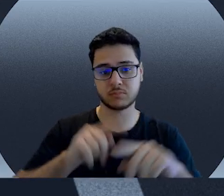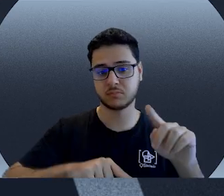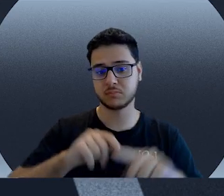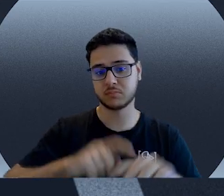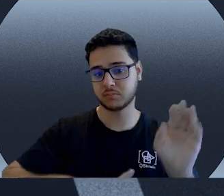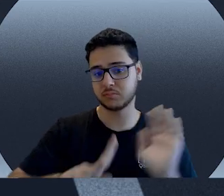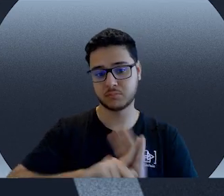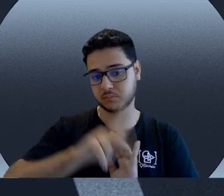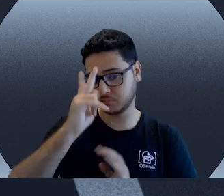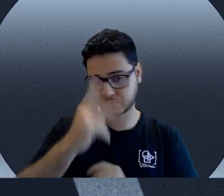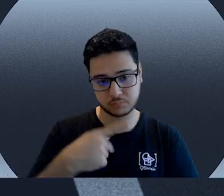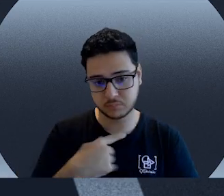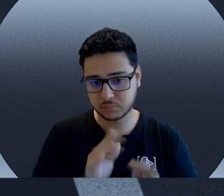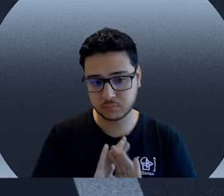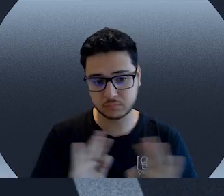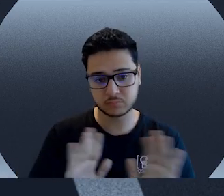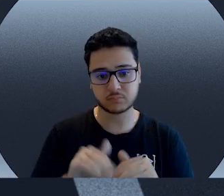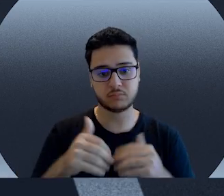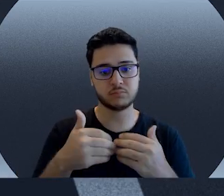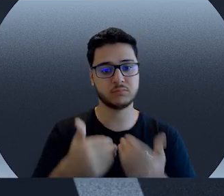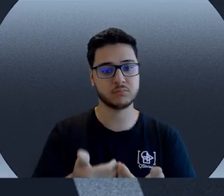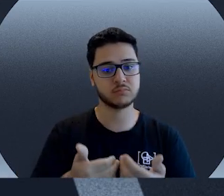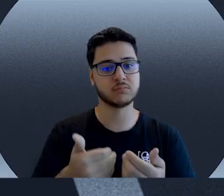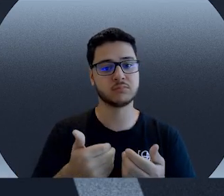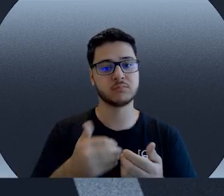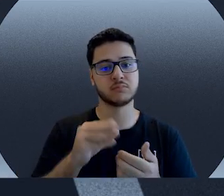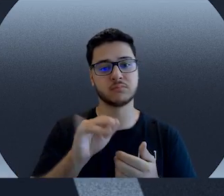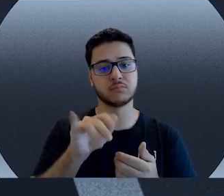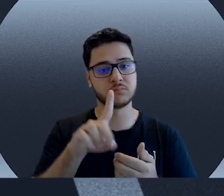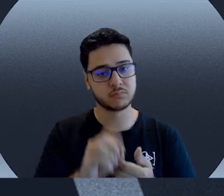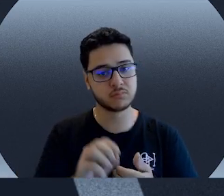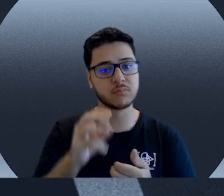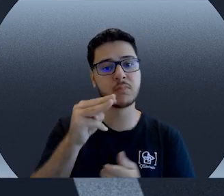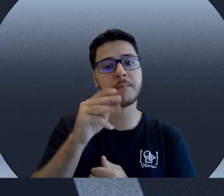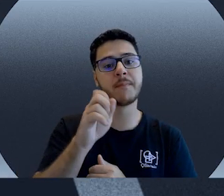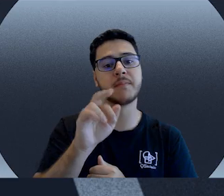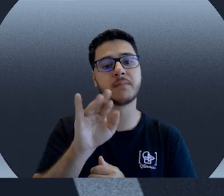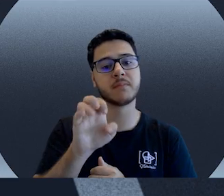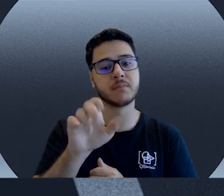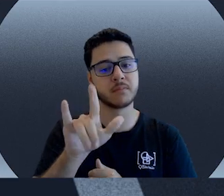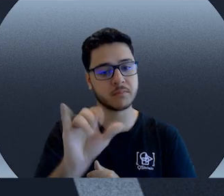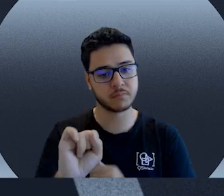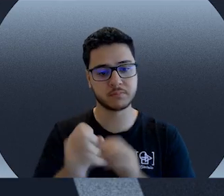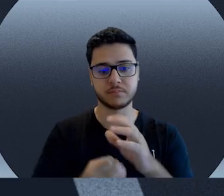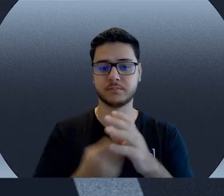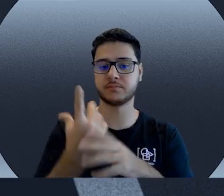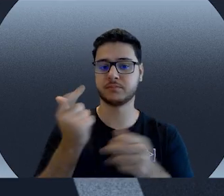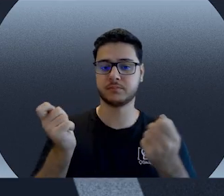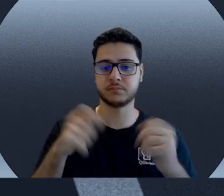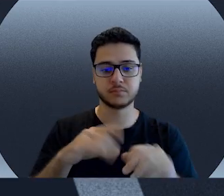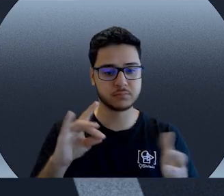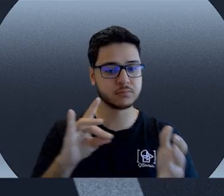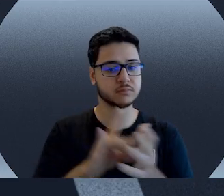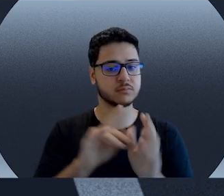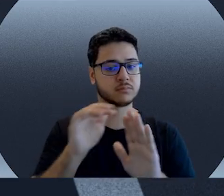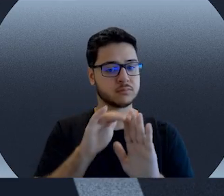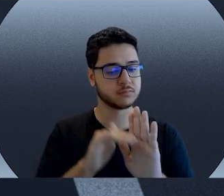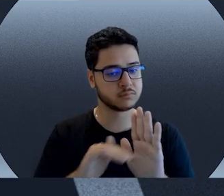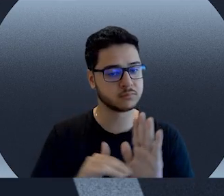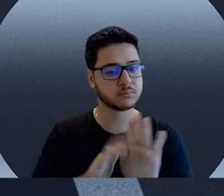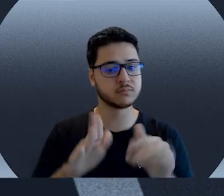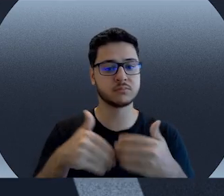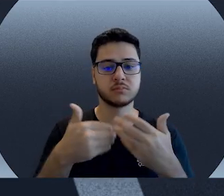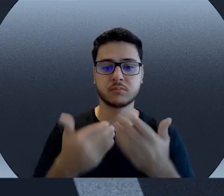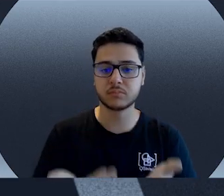si. Como exemplo, eu vou usar o Cildo Meirelles, que é um outro artista brasileiro, que produziu muito durante o período da ditadura